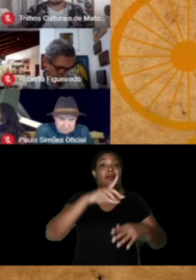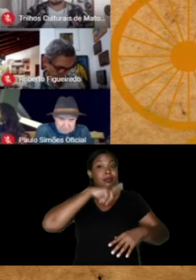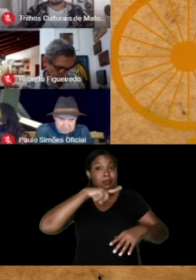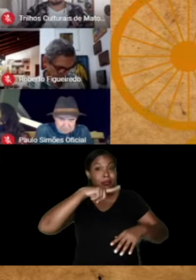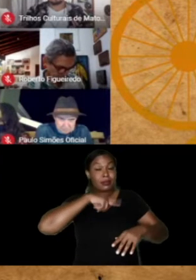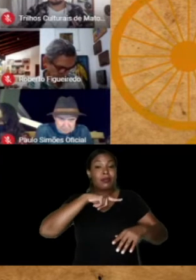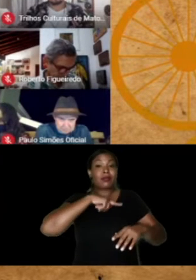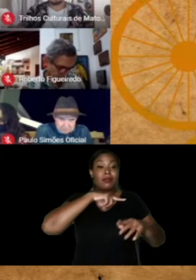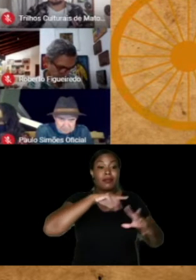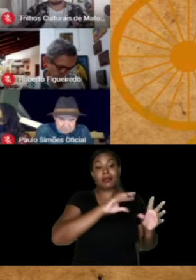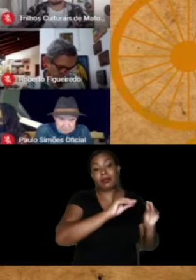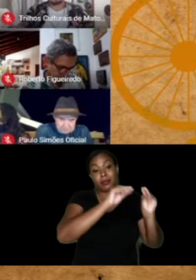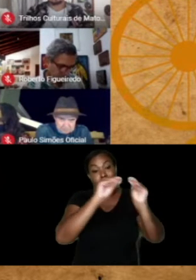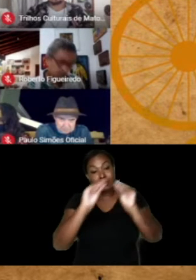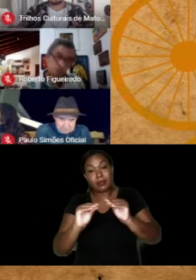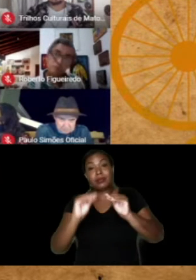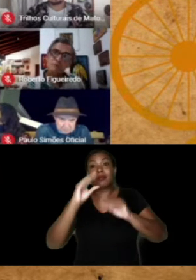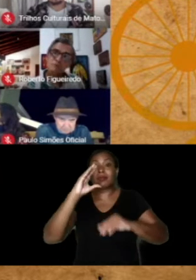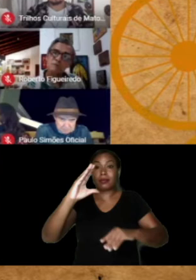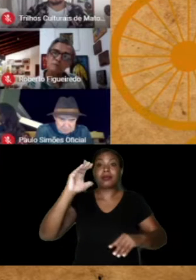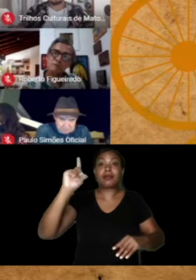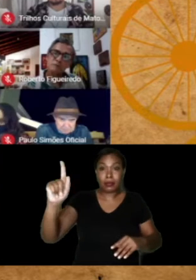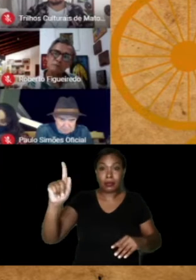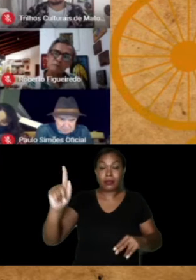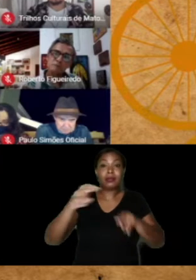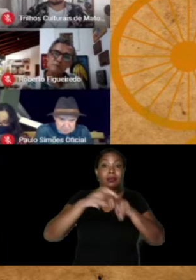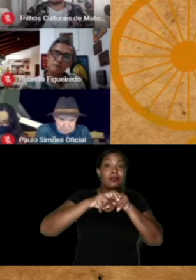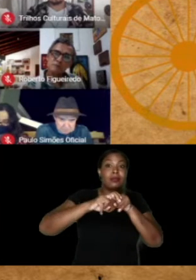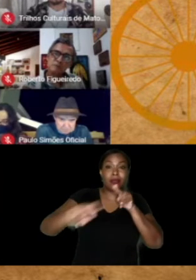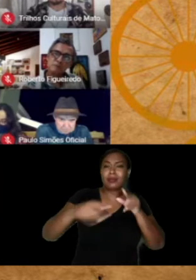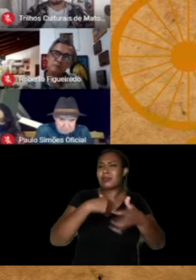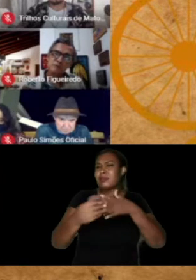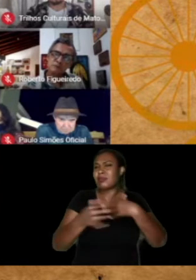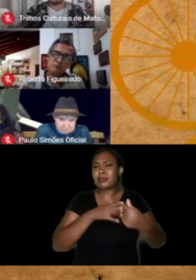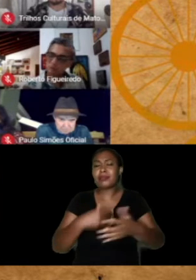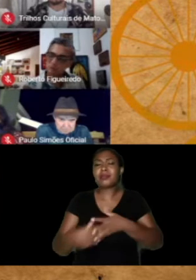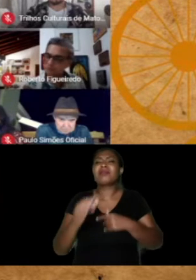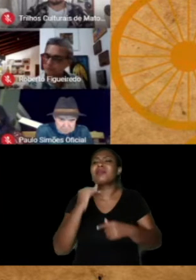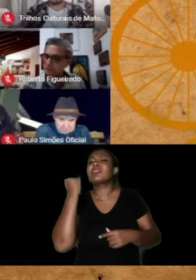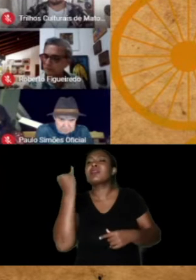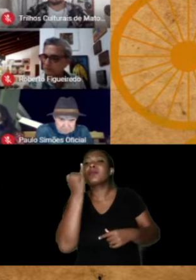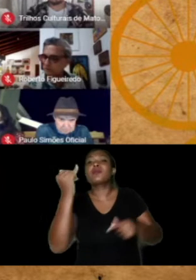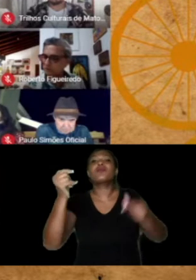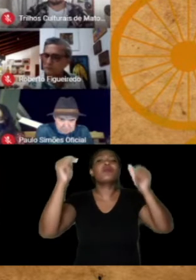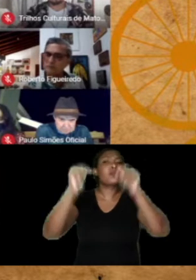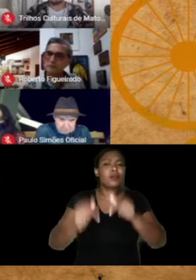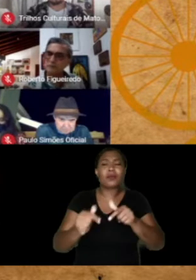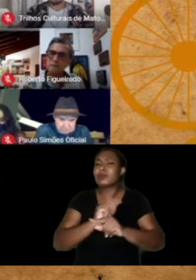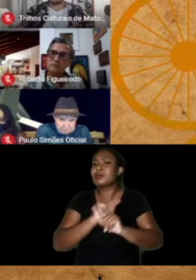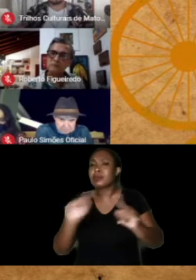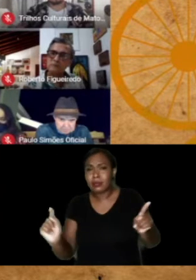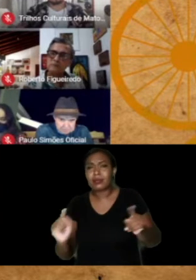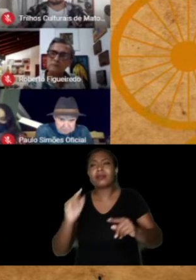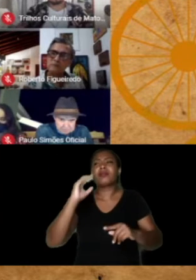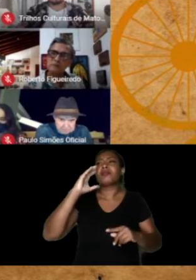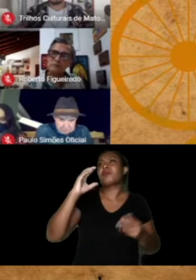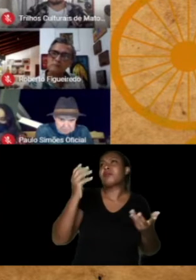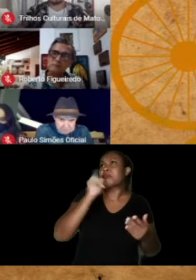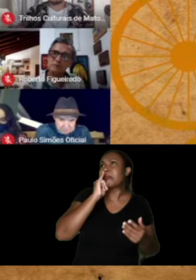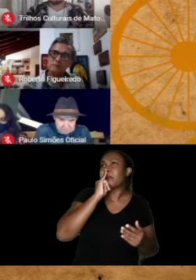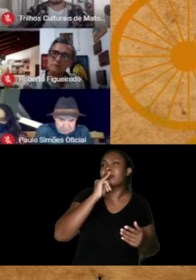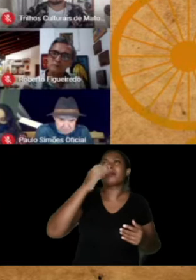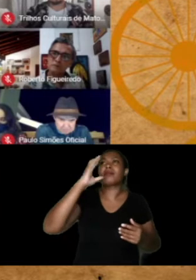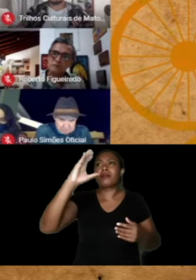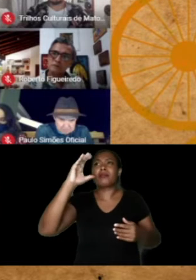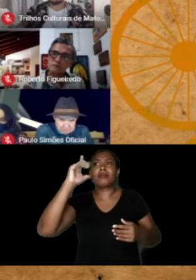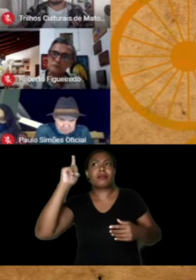o ferroviário, ele carrega isso, não importa o espaço onde ele vive. Se ele está em Campo Grande, se ele está em